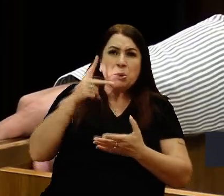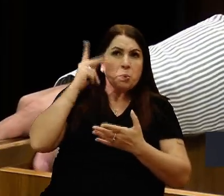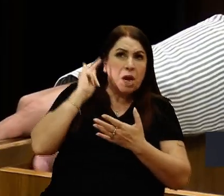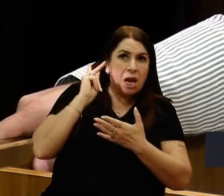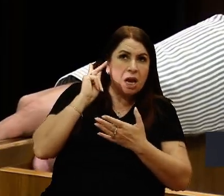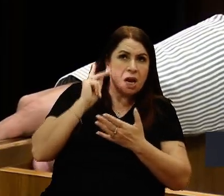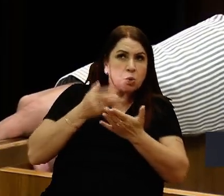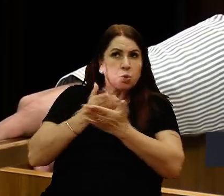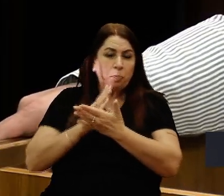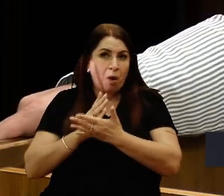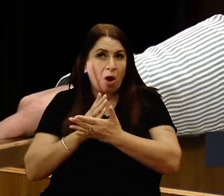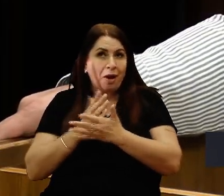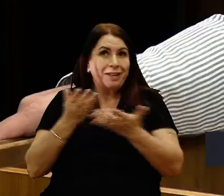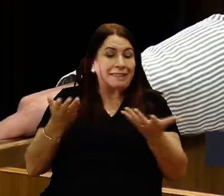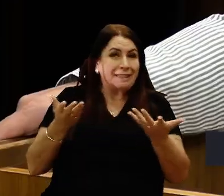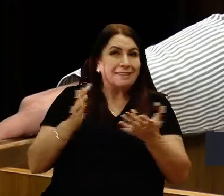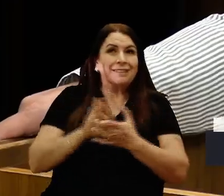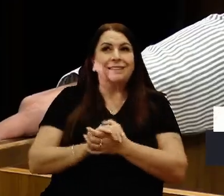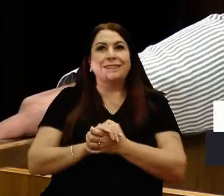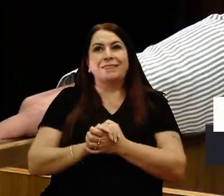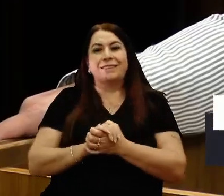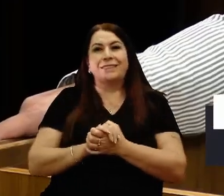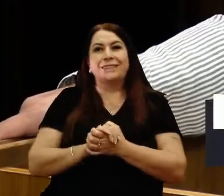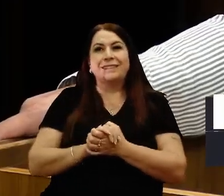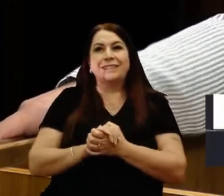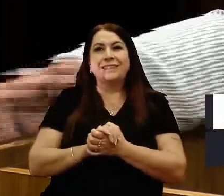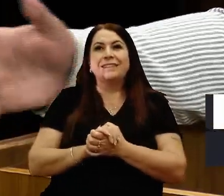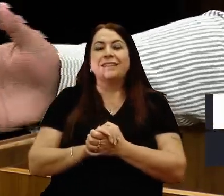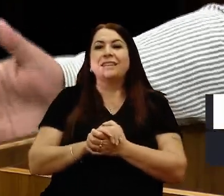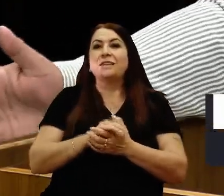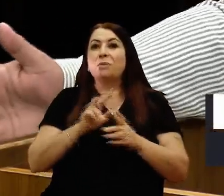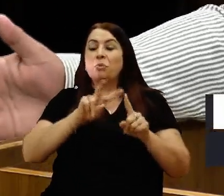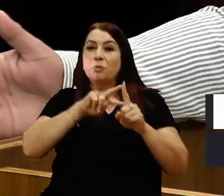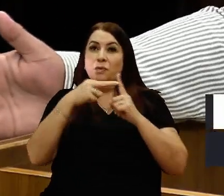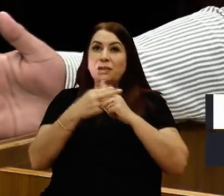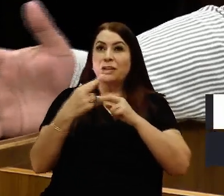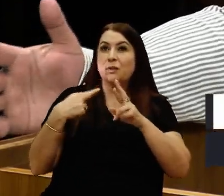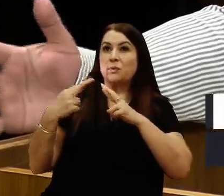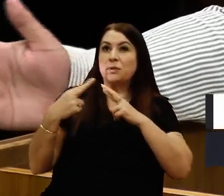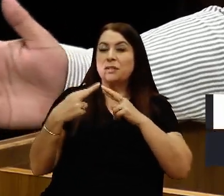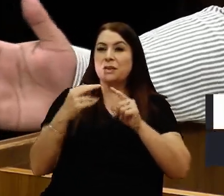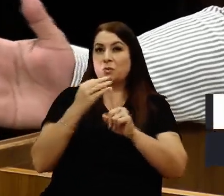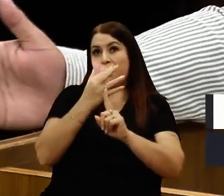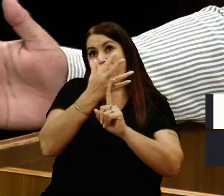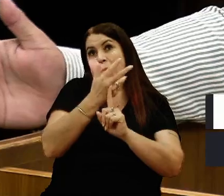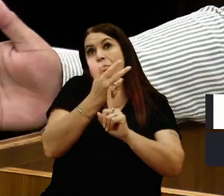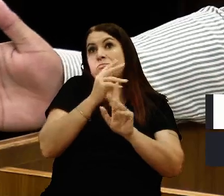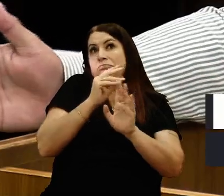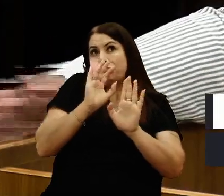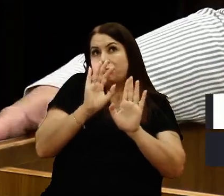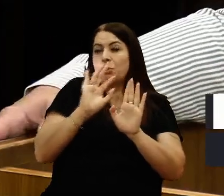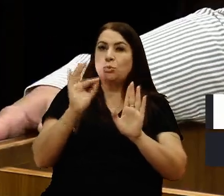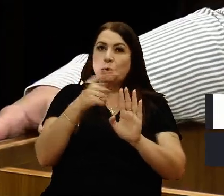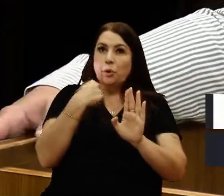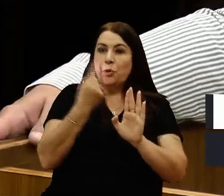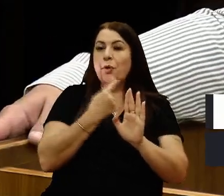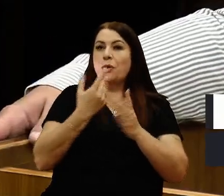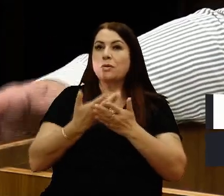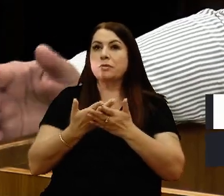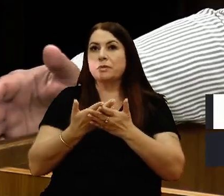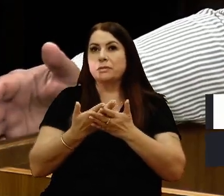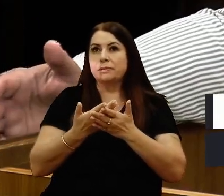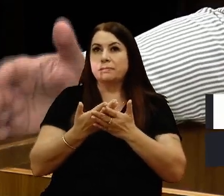não te incomoda, não sei o quê. Do ponto de vista da nossa relação republicana, absolutamente tudo o que nós